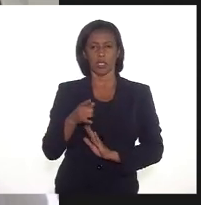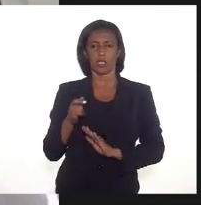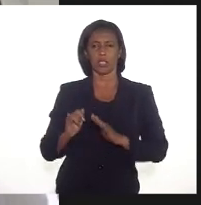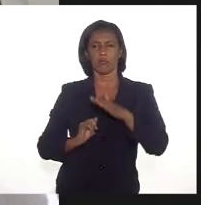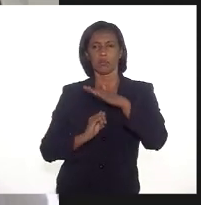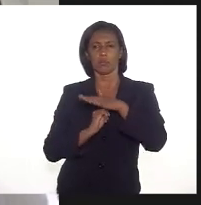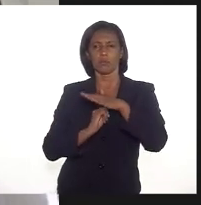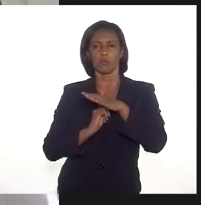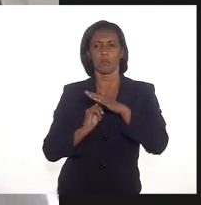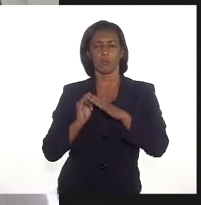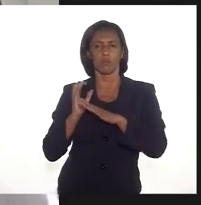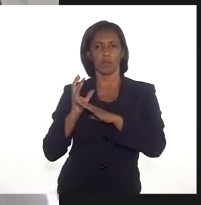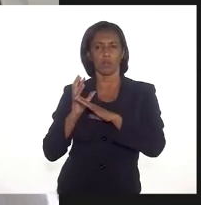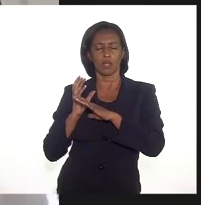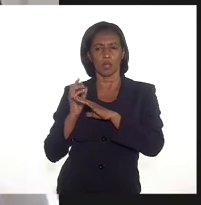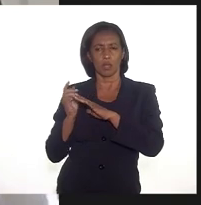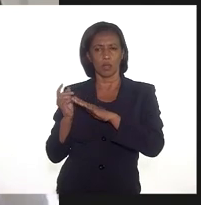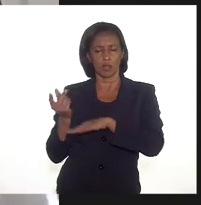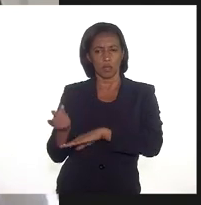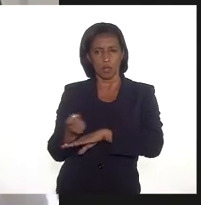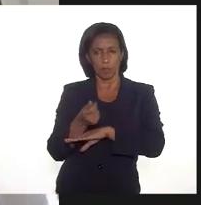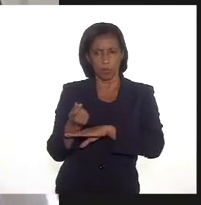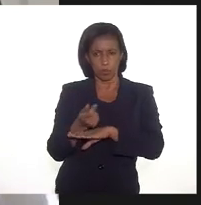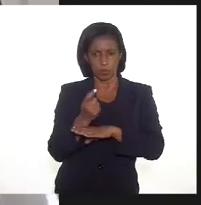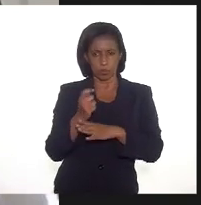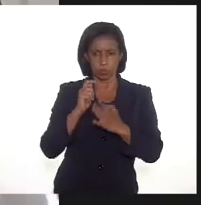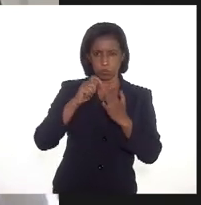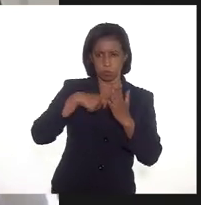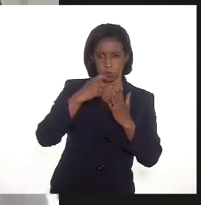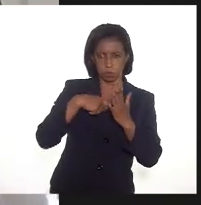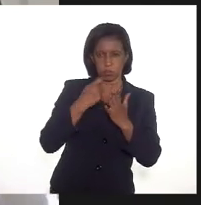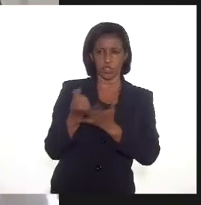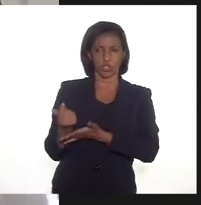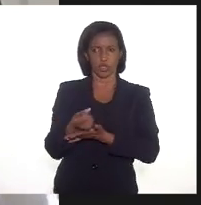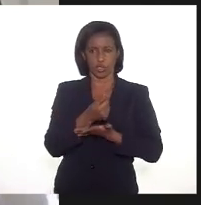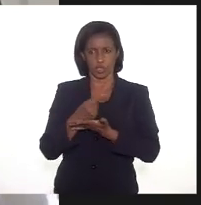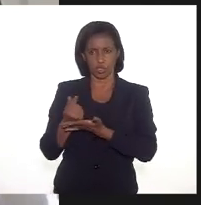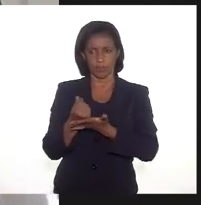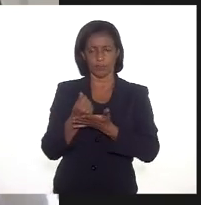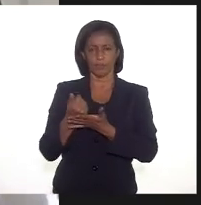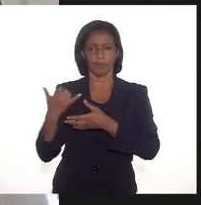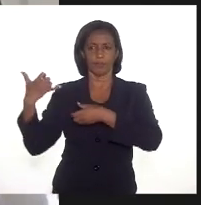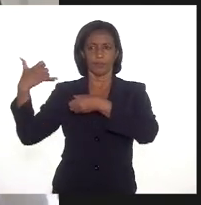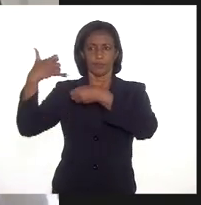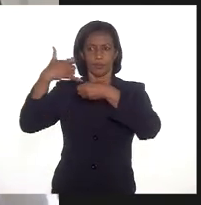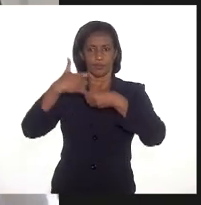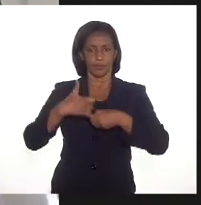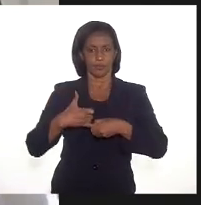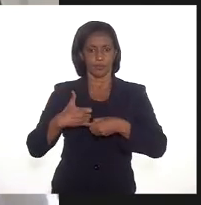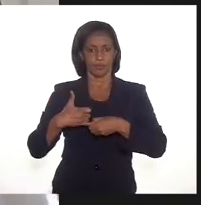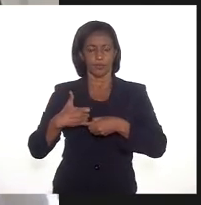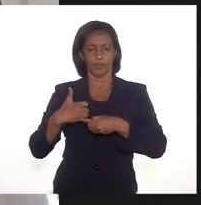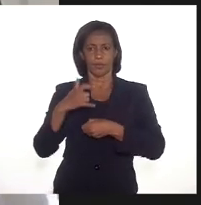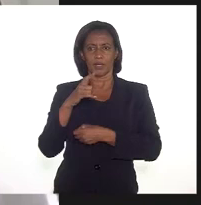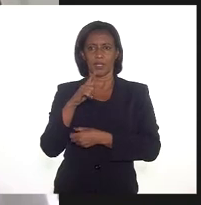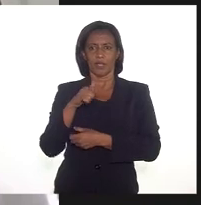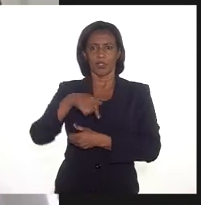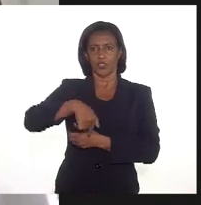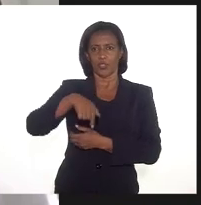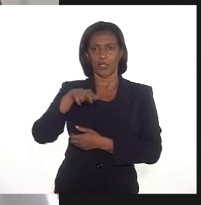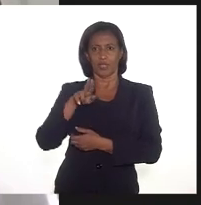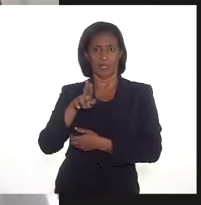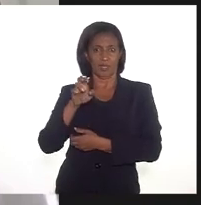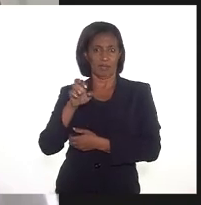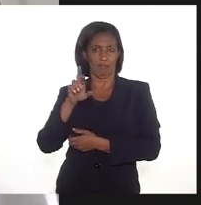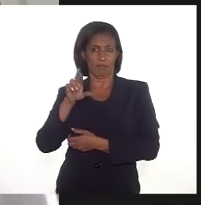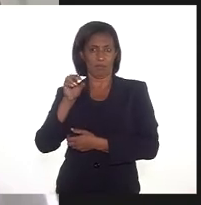o regime tributário especial para as operações de saída interna de querosene da aviação, deputada Marta Rocha. Isso aí